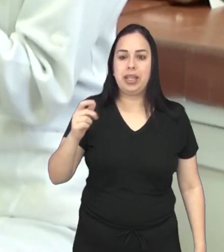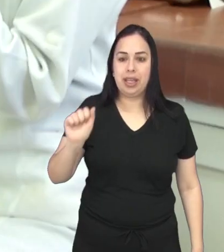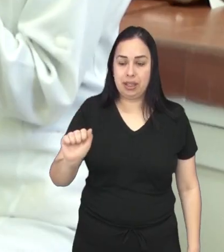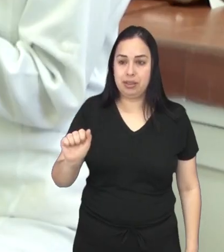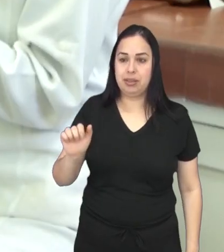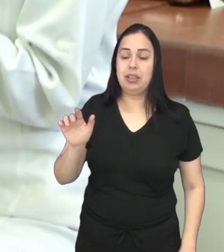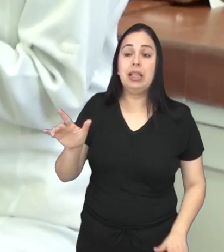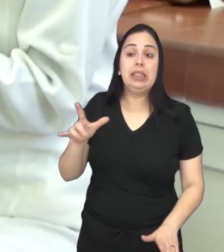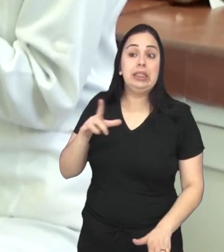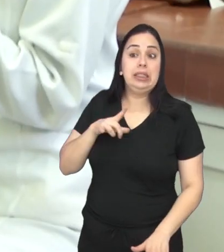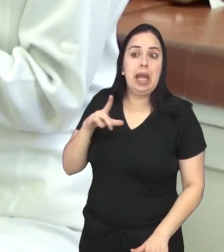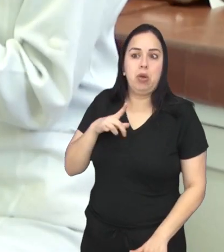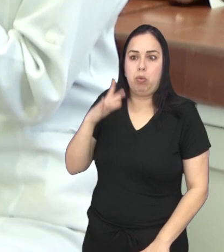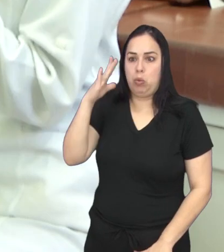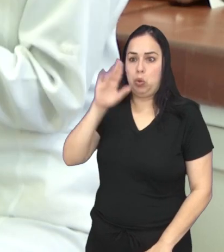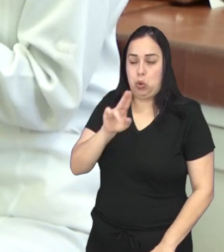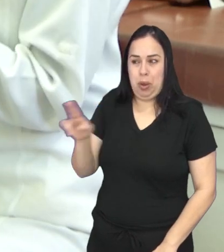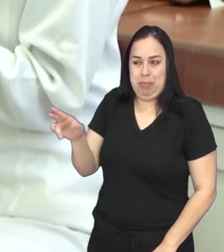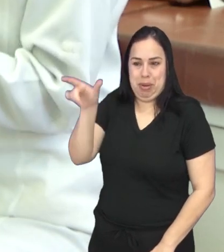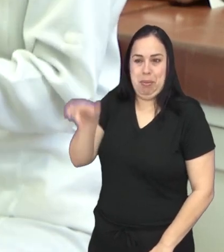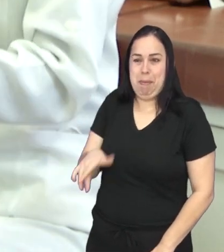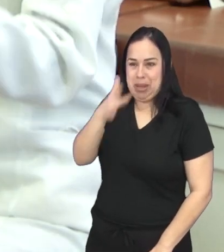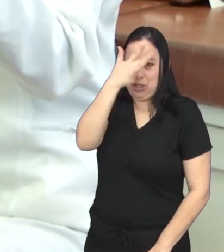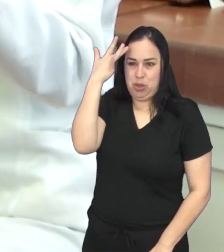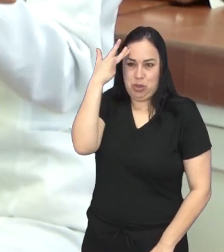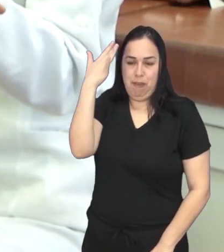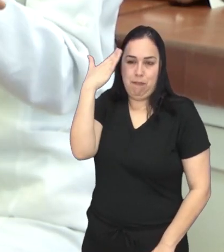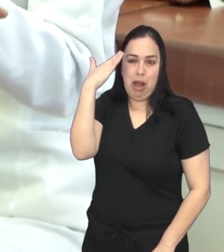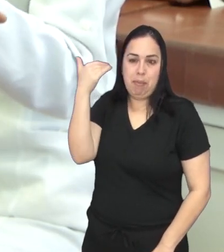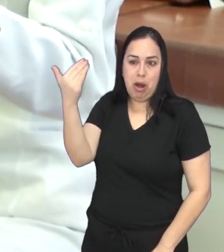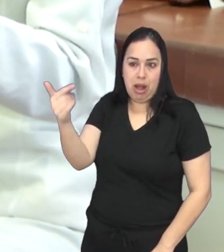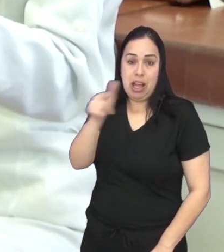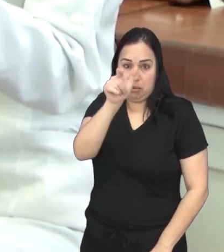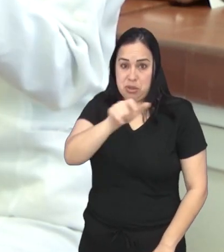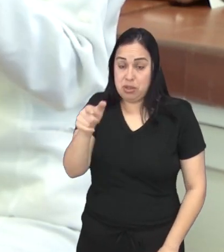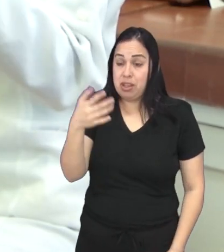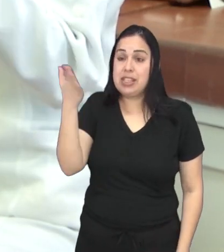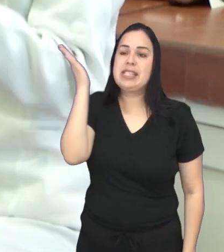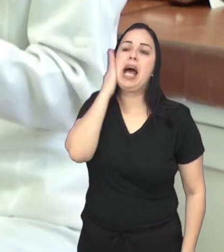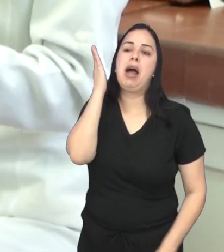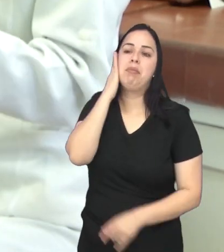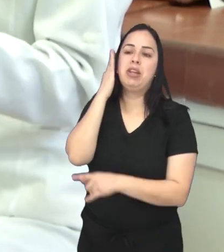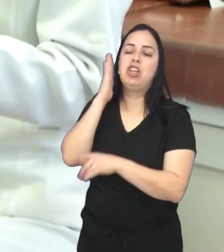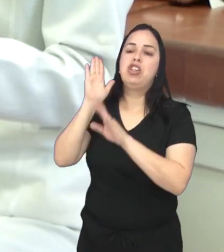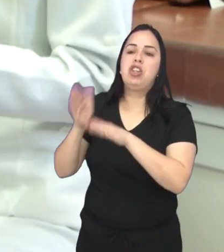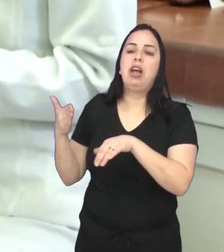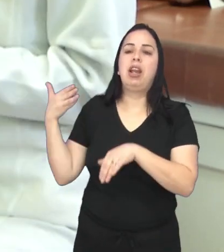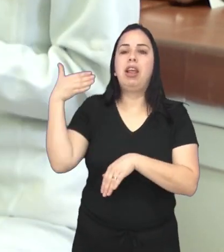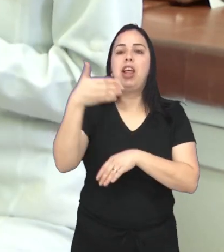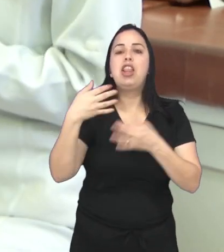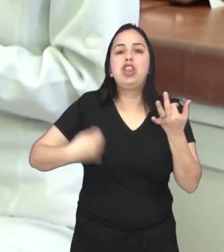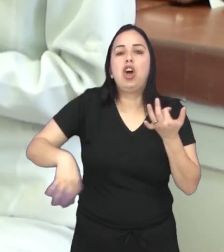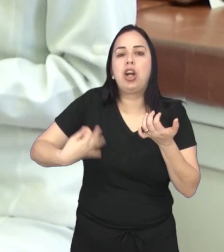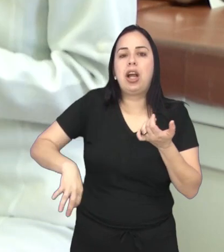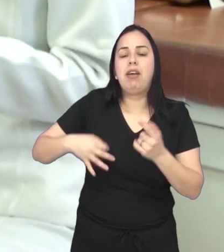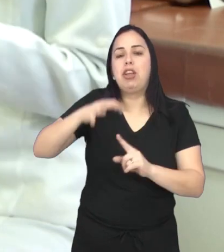um nome-chave que se chama Maestro Cunha. Tem muita gente que vai assistir que vai falar, eu já ouvi o Maestro Cunha tocar nas